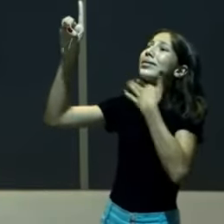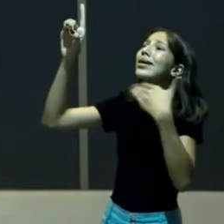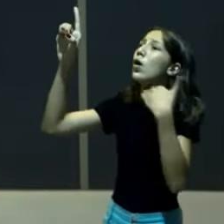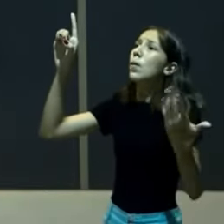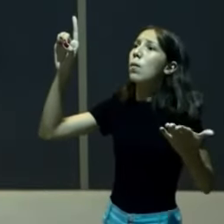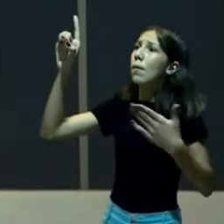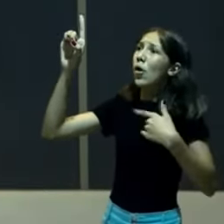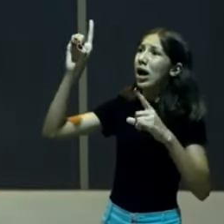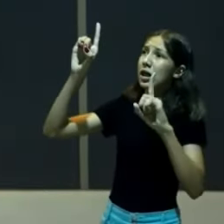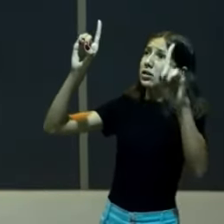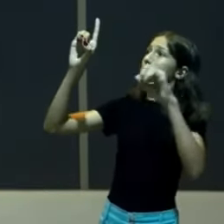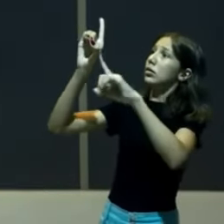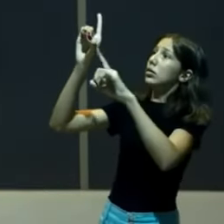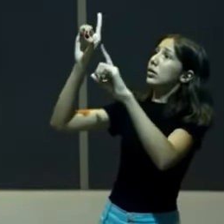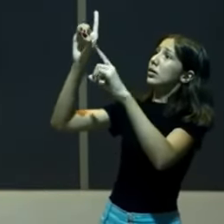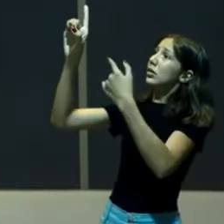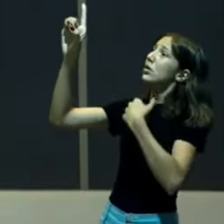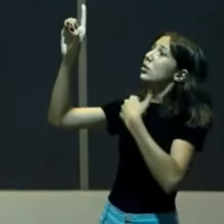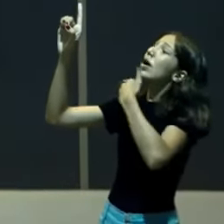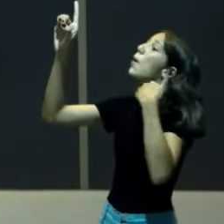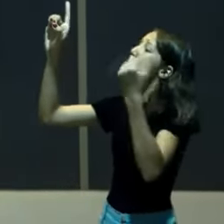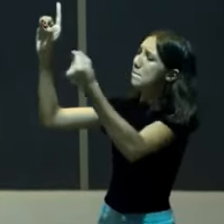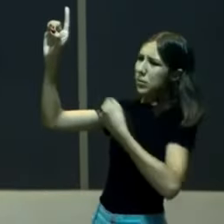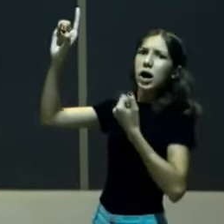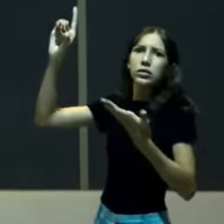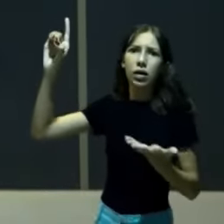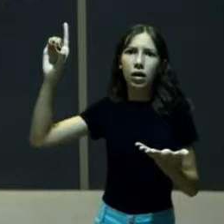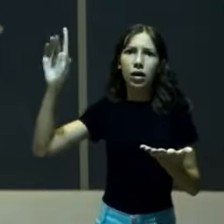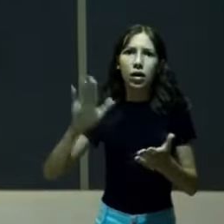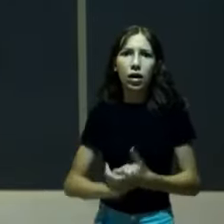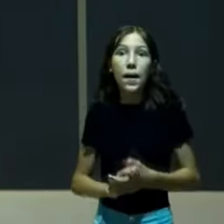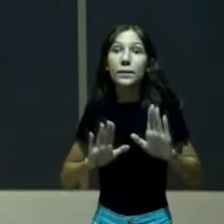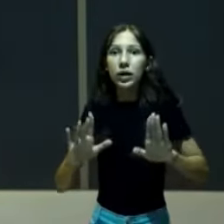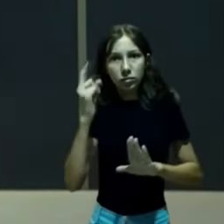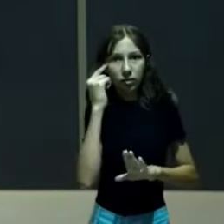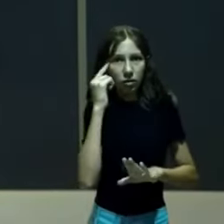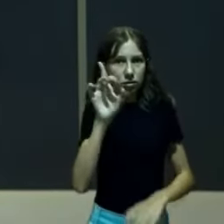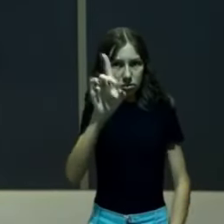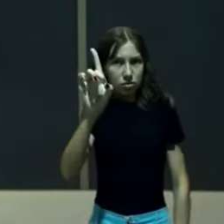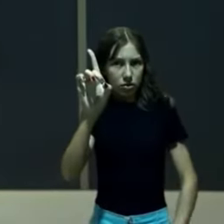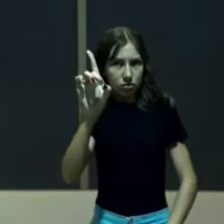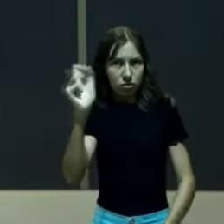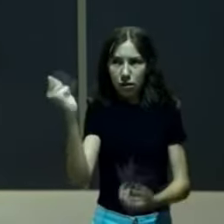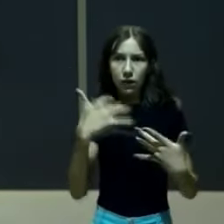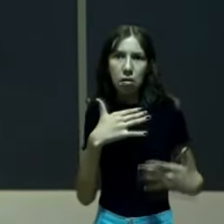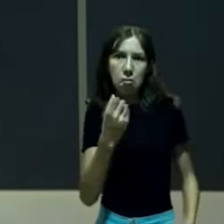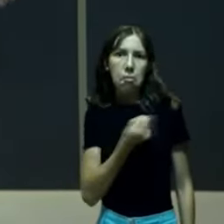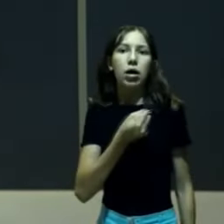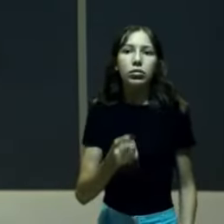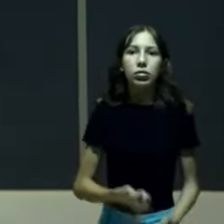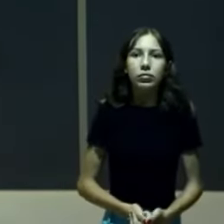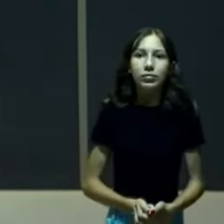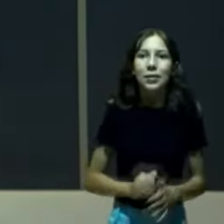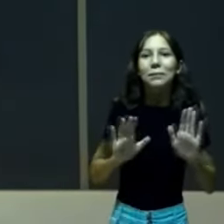Deus me mata porque eu não aguento mais. Já imaginou se Deus tivesse feito isso? Mas você está aqui agora